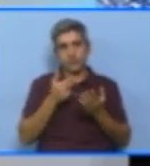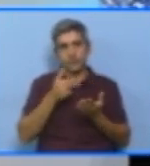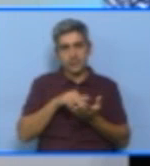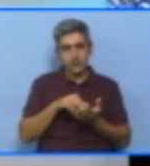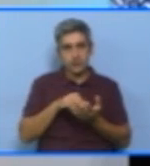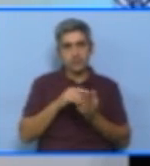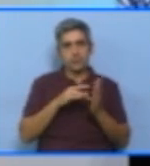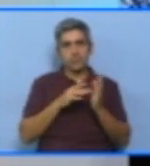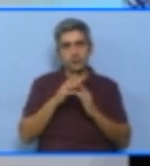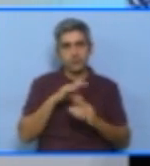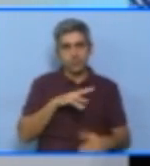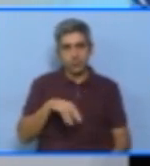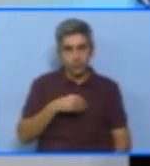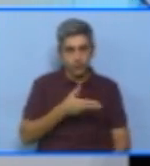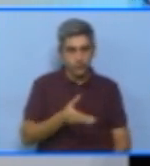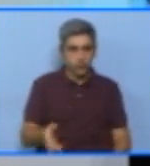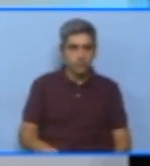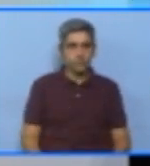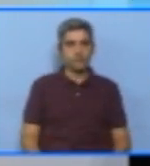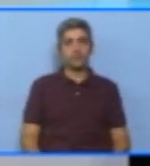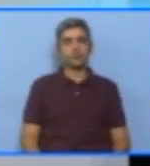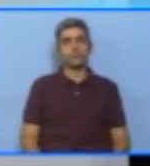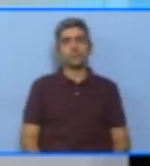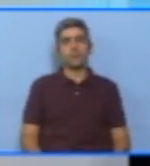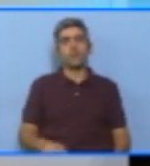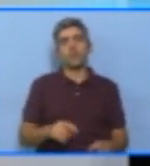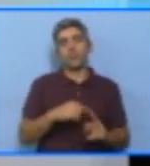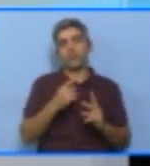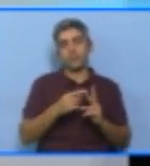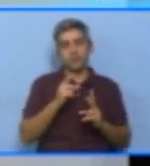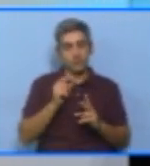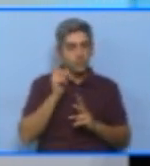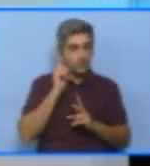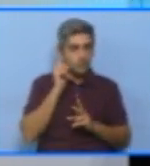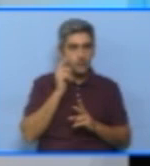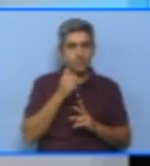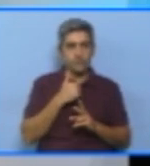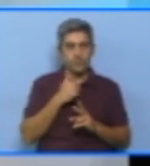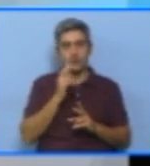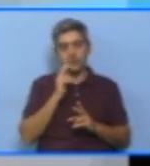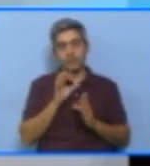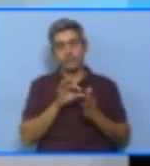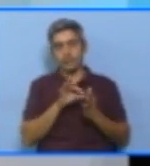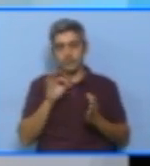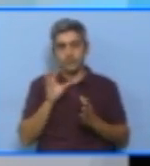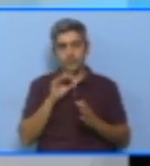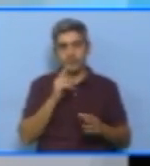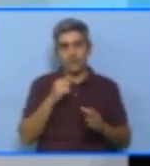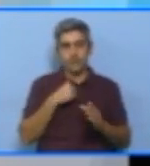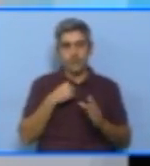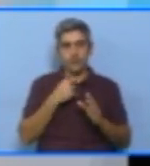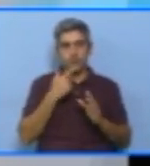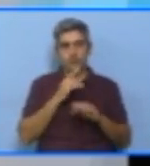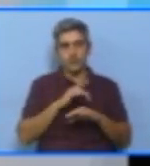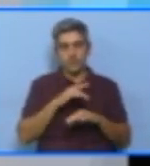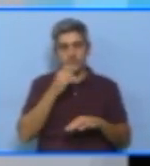presença cristã no mundo. E depois há um outro aspecto que também me é muito importante para mim e que sou muito